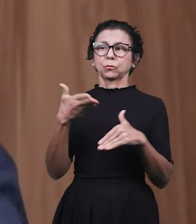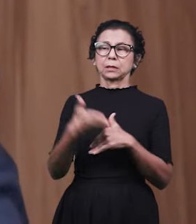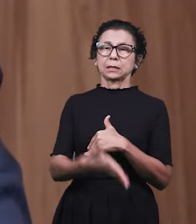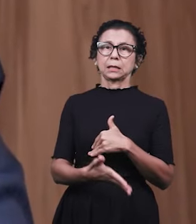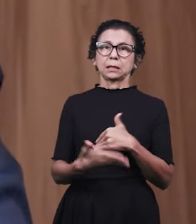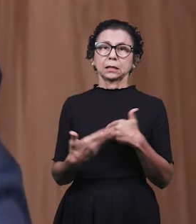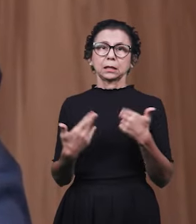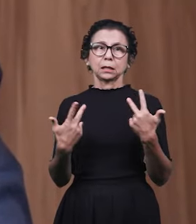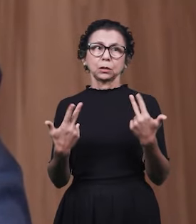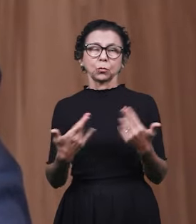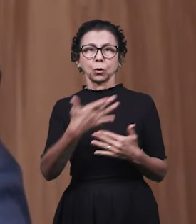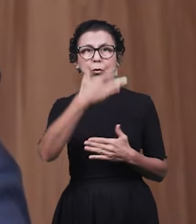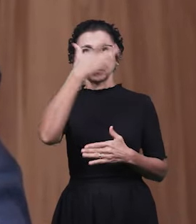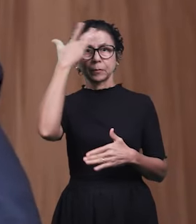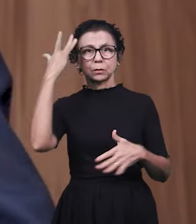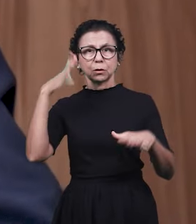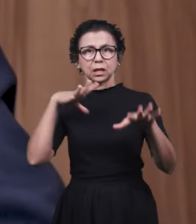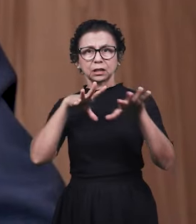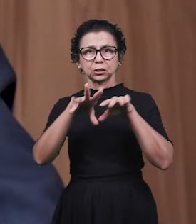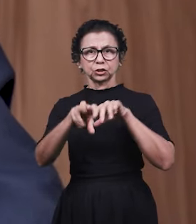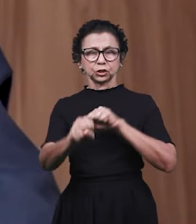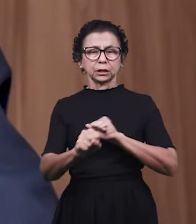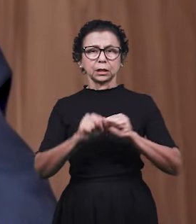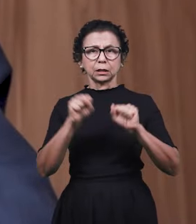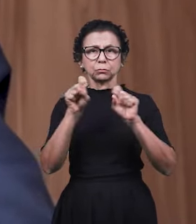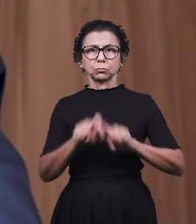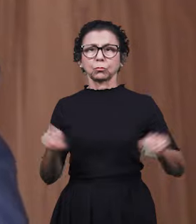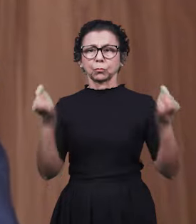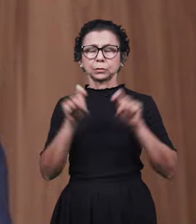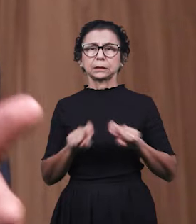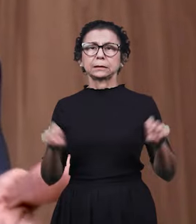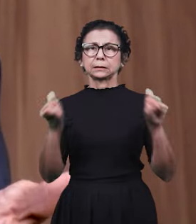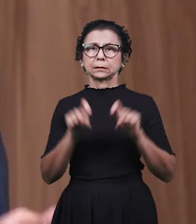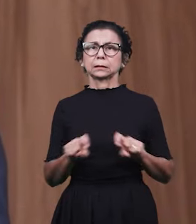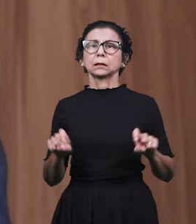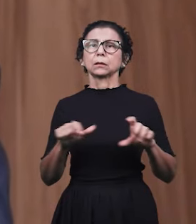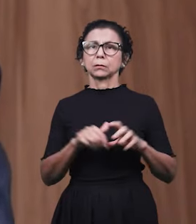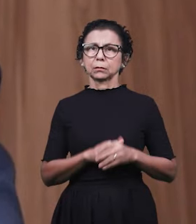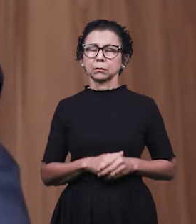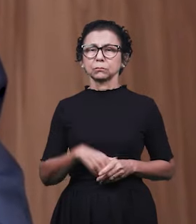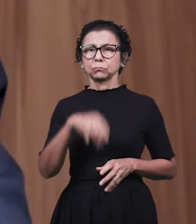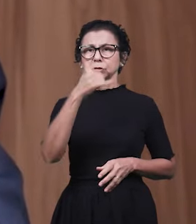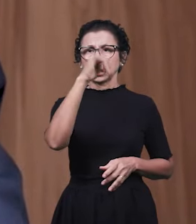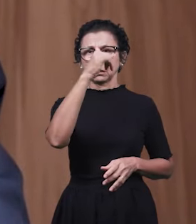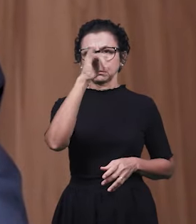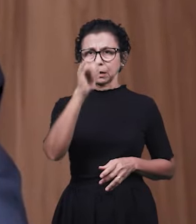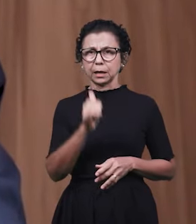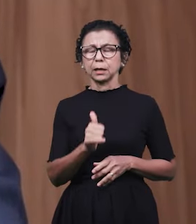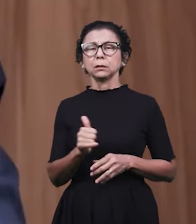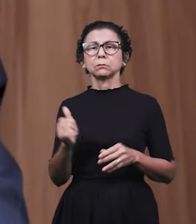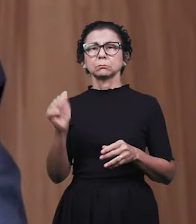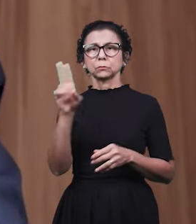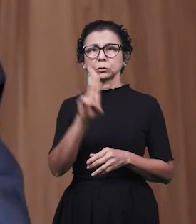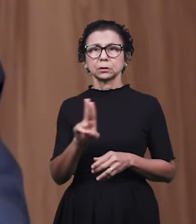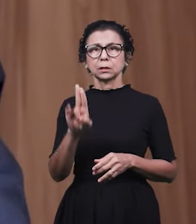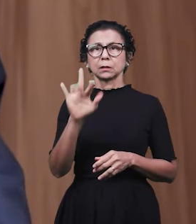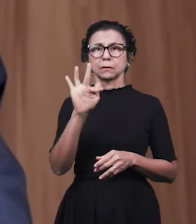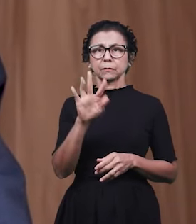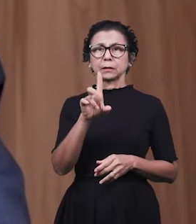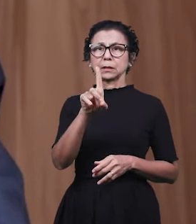da computação de muitas universidades federais e da engenharia elétrica da Universidade Federal, assim, na maioria dos